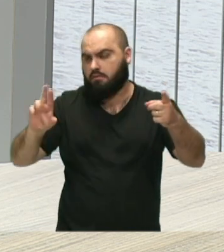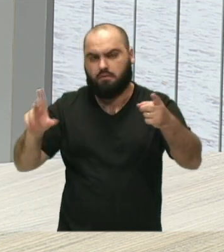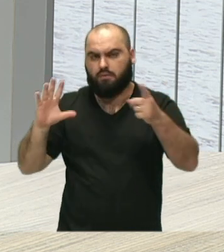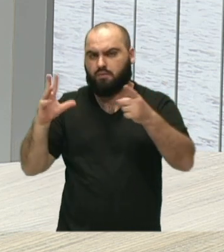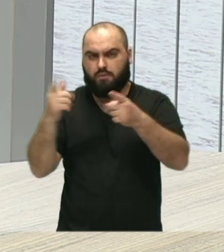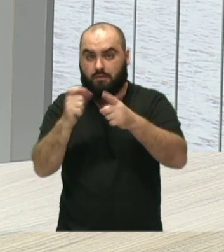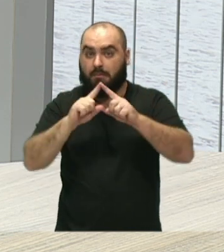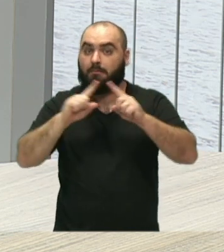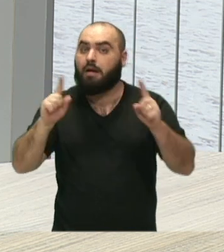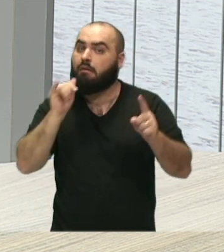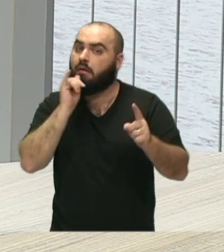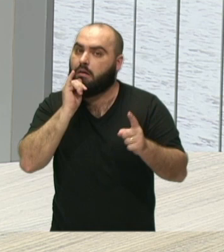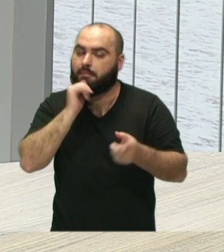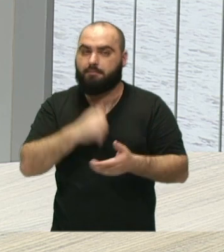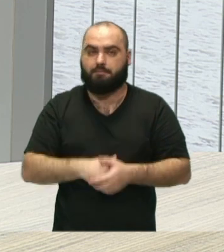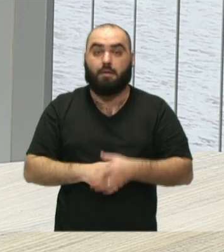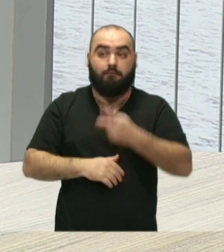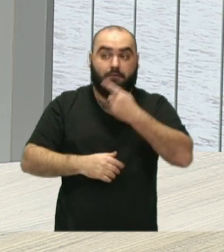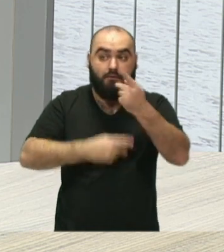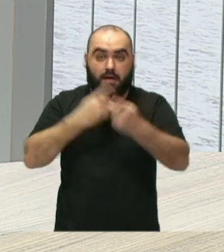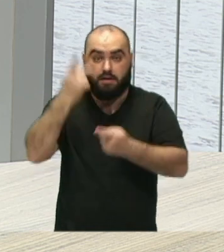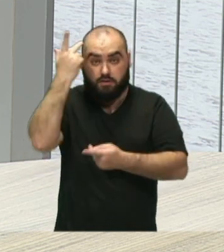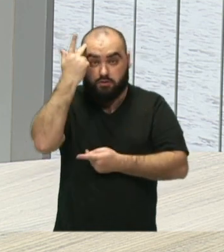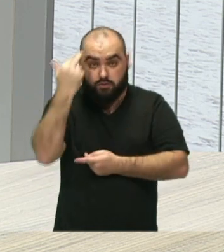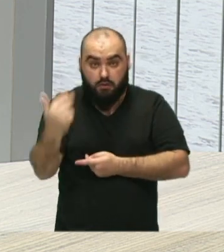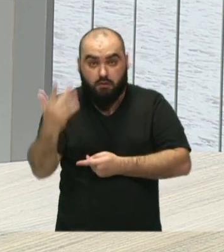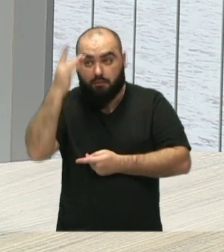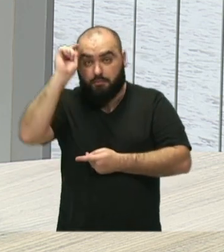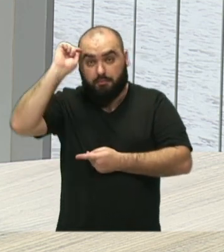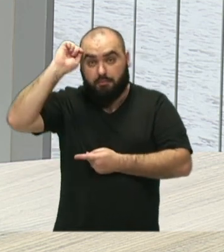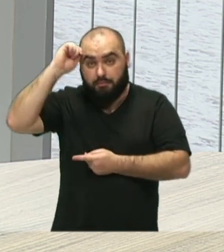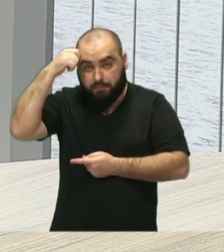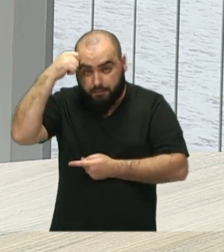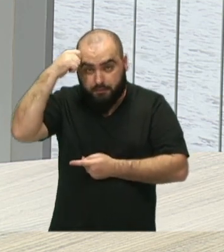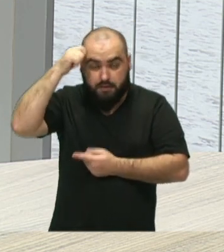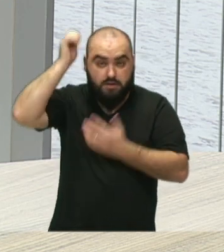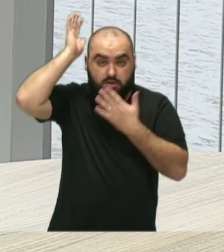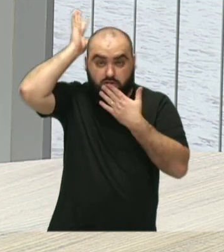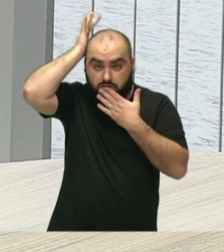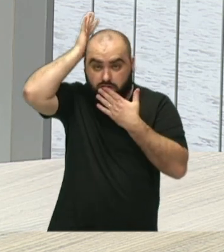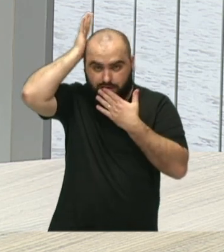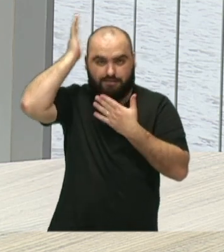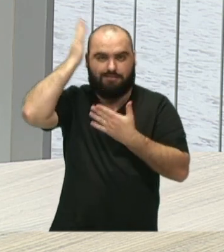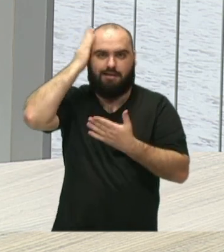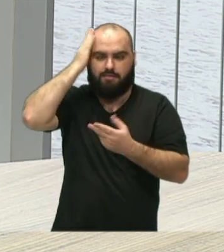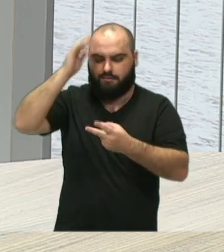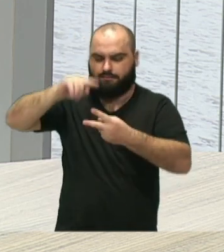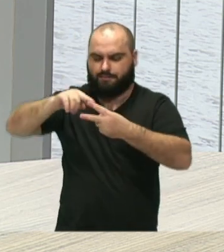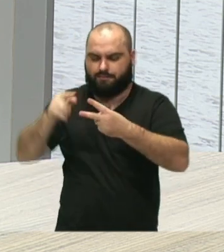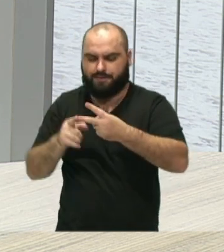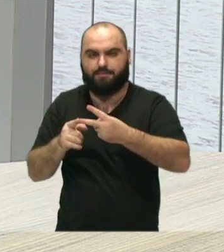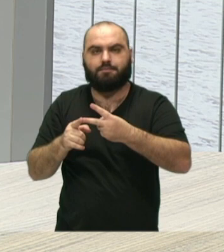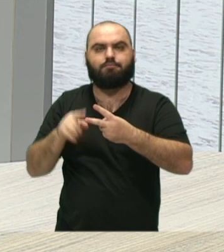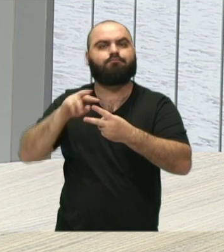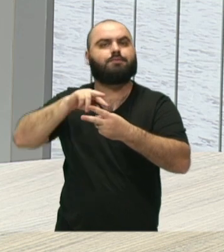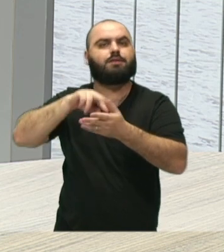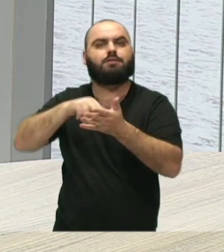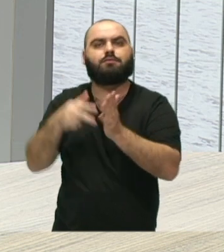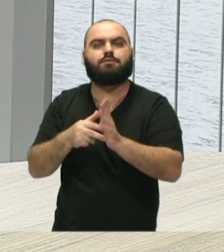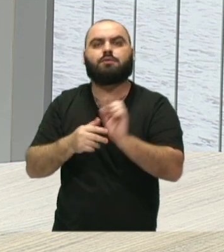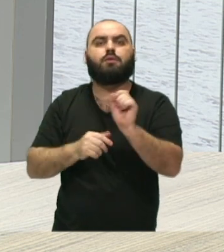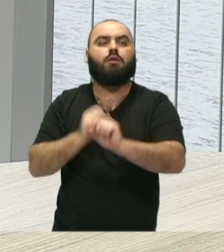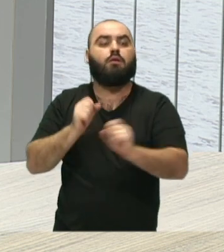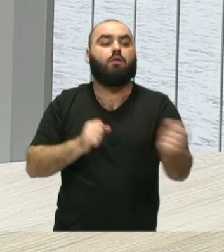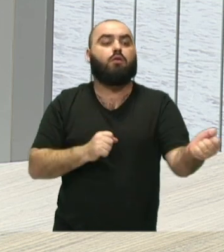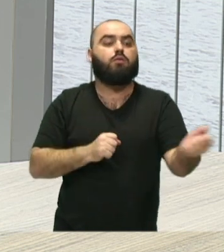quando se conta a história do lado das pessoas pretas, das pessoas indígenas, nós também estamos influenciando as novas gerações,